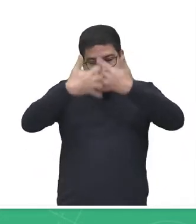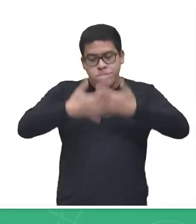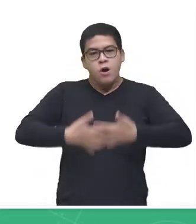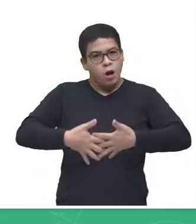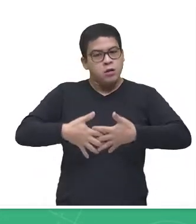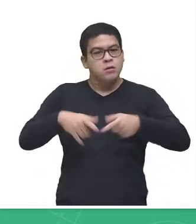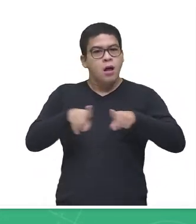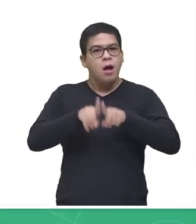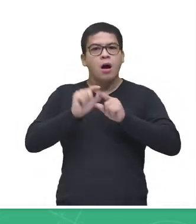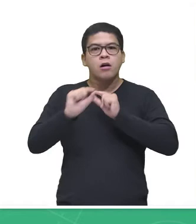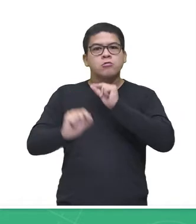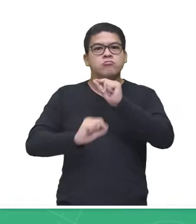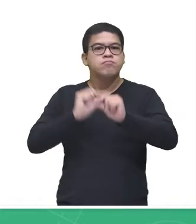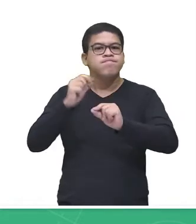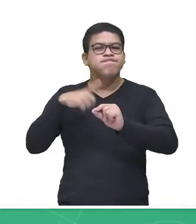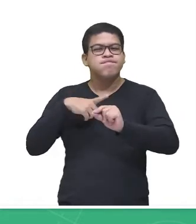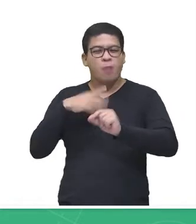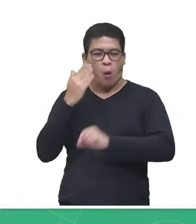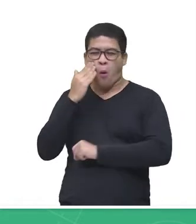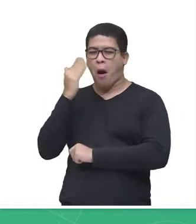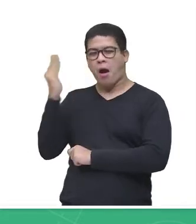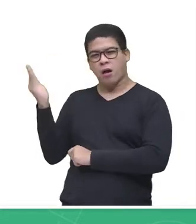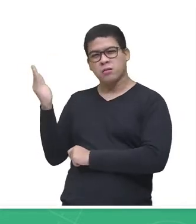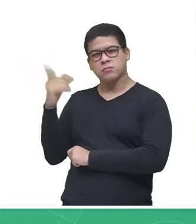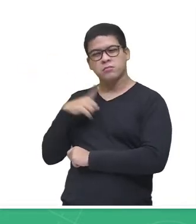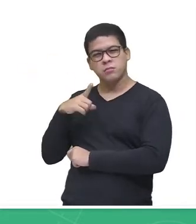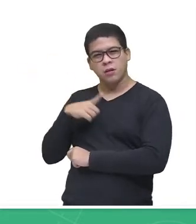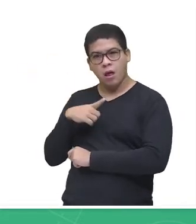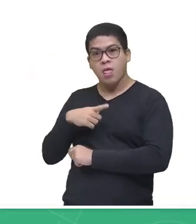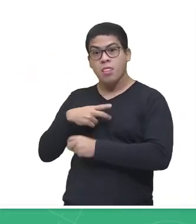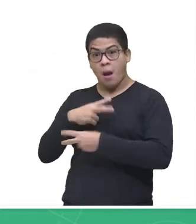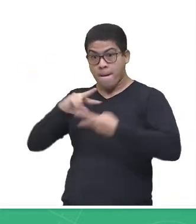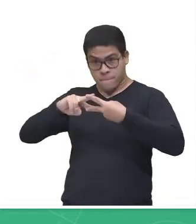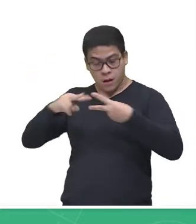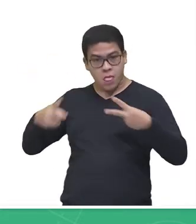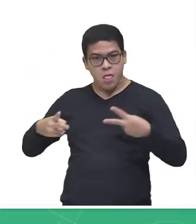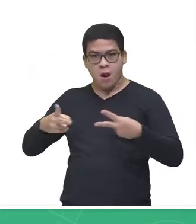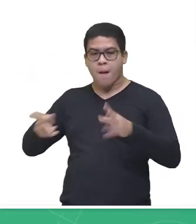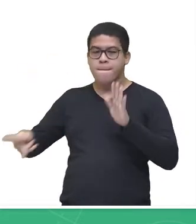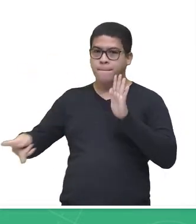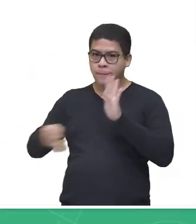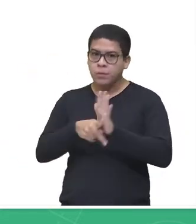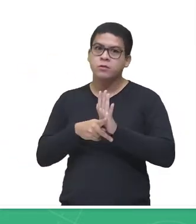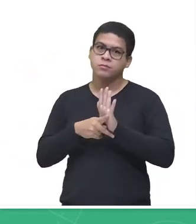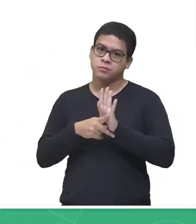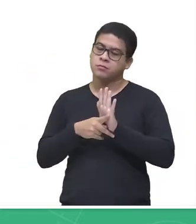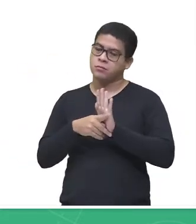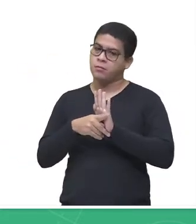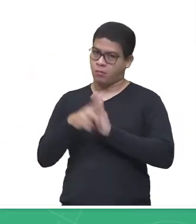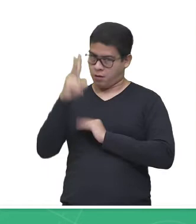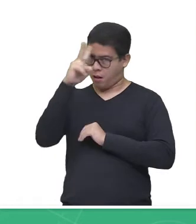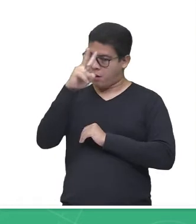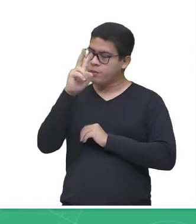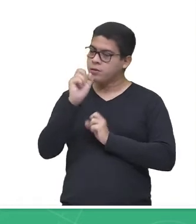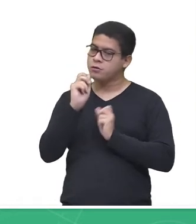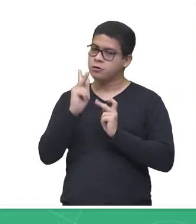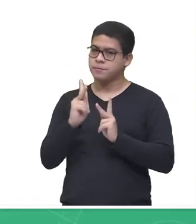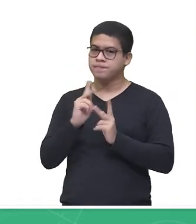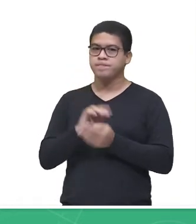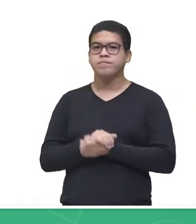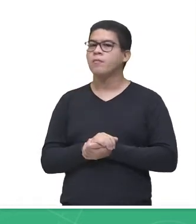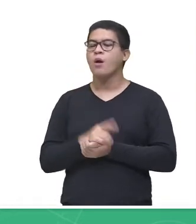das mitocôndrias, lembrando que elas têm um material genético próprio, tá? A próxima